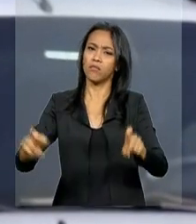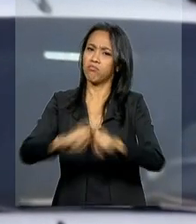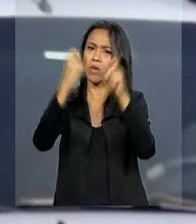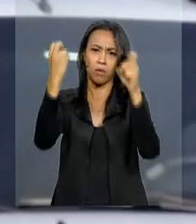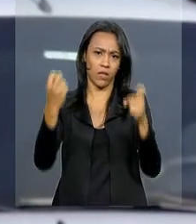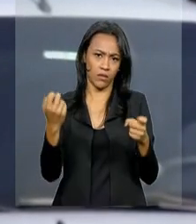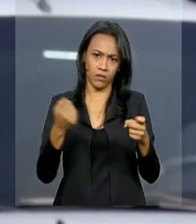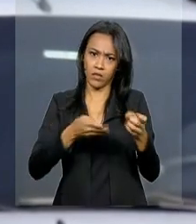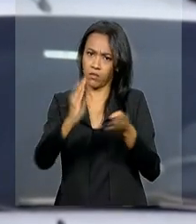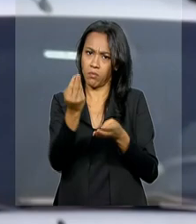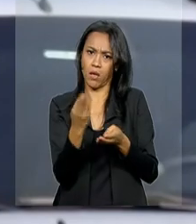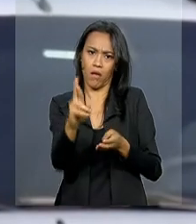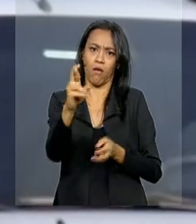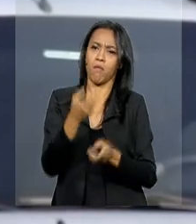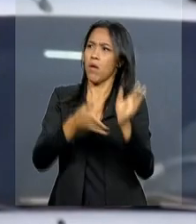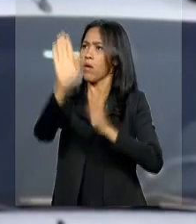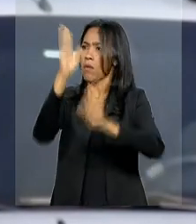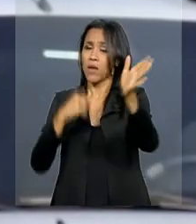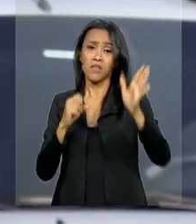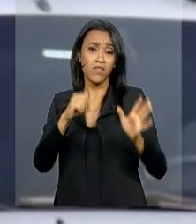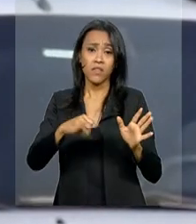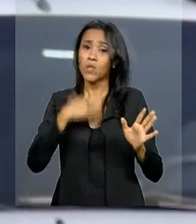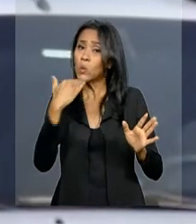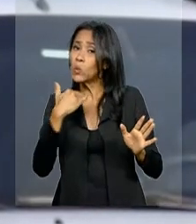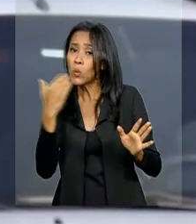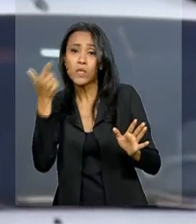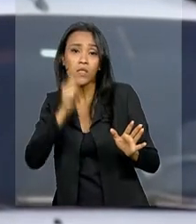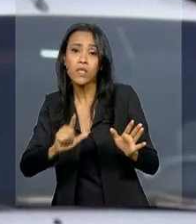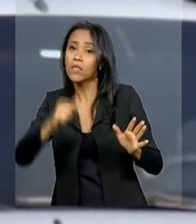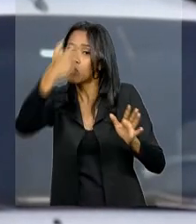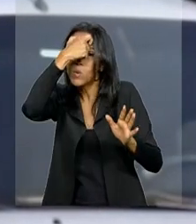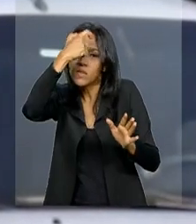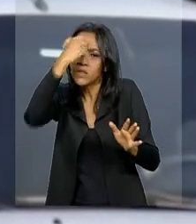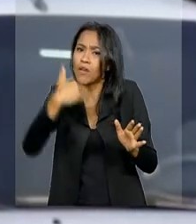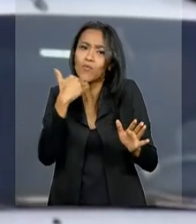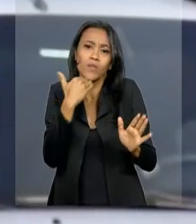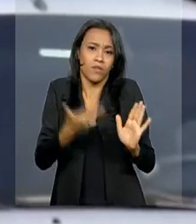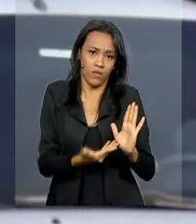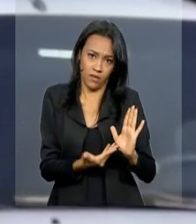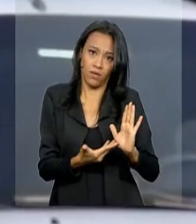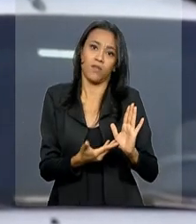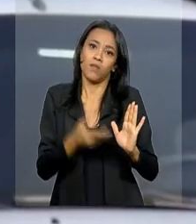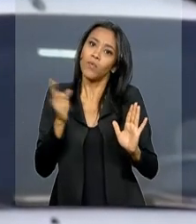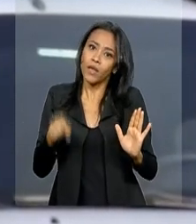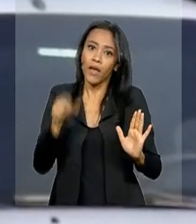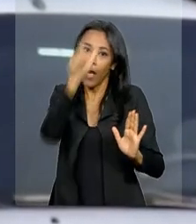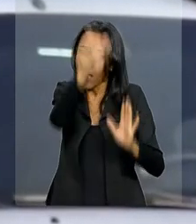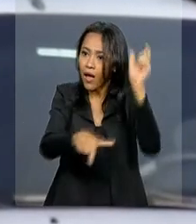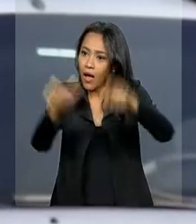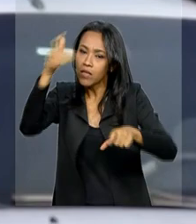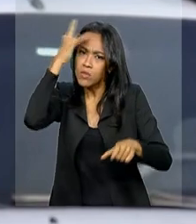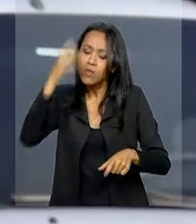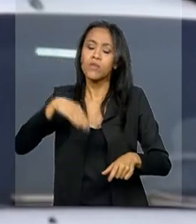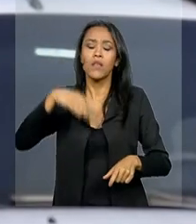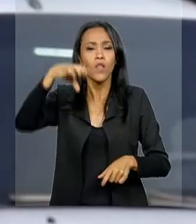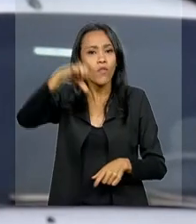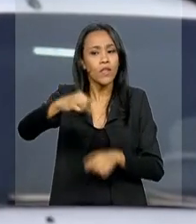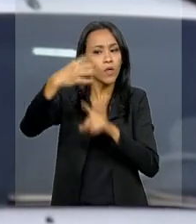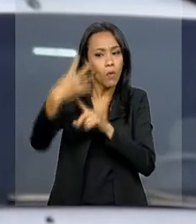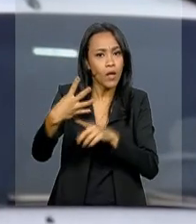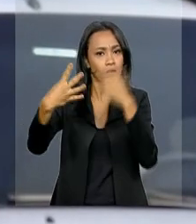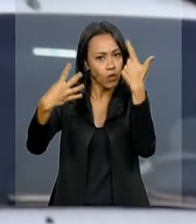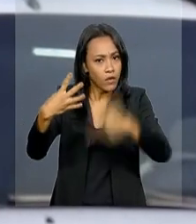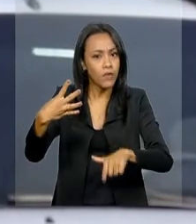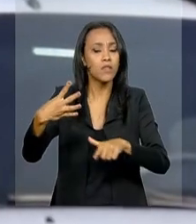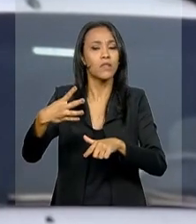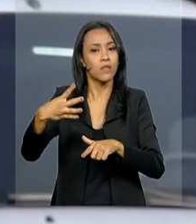possível se nós não conseguirmos sensibilizar o usuário e que ele é um dos principais, como disse e repito, 94% dessas mortes